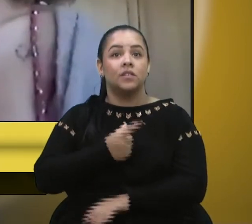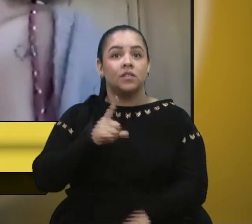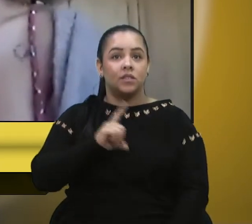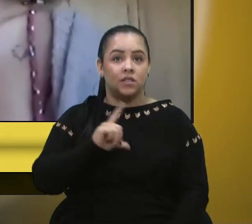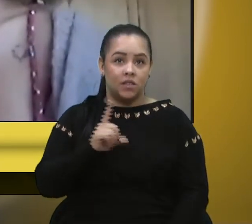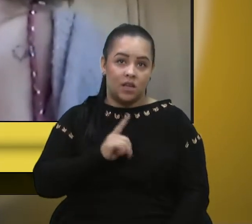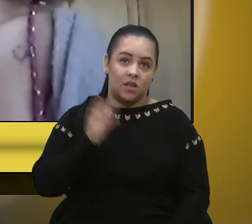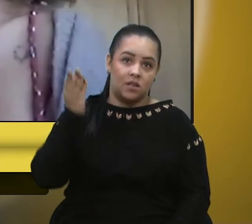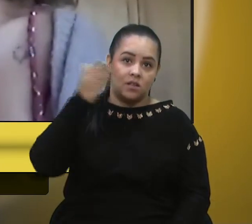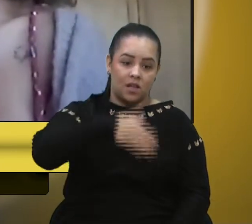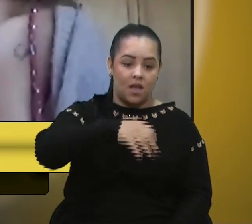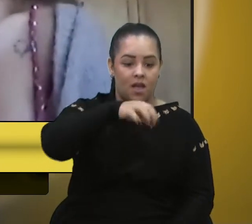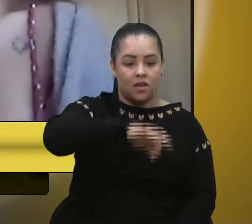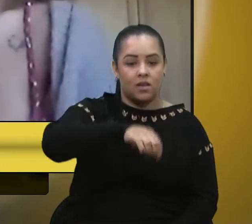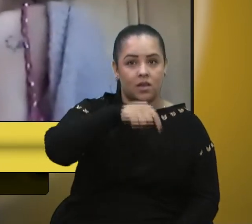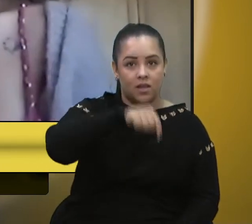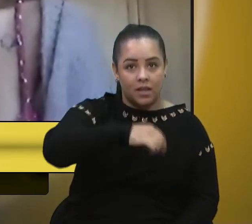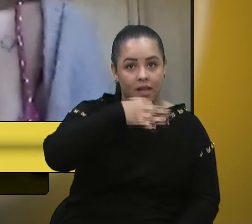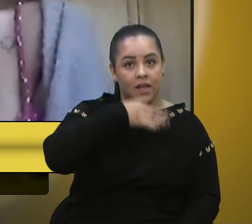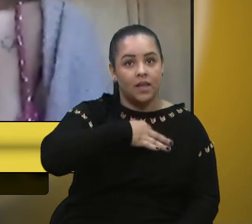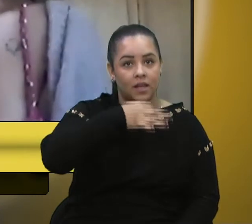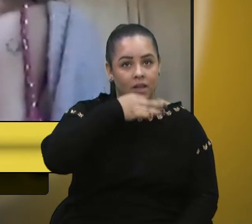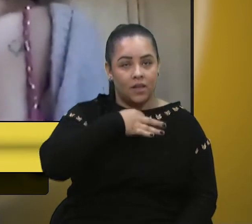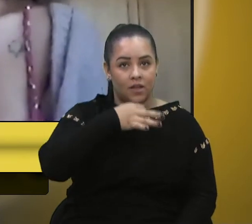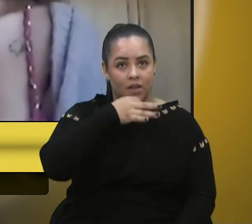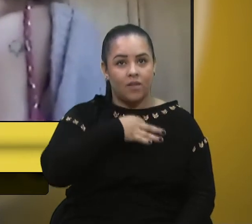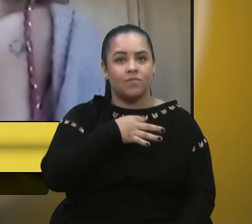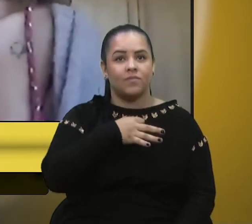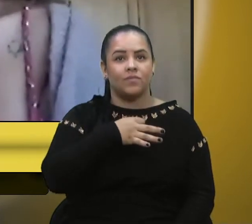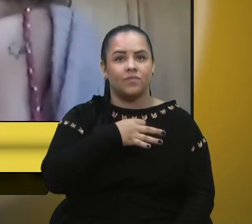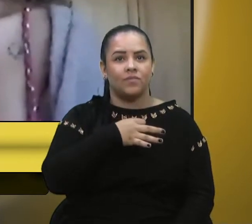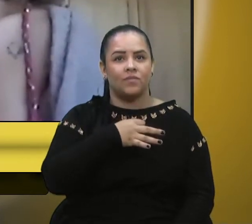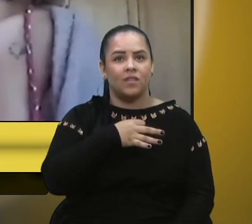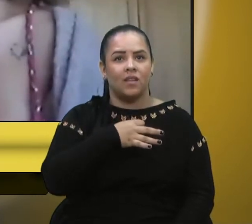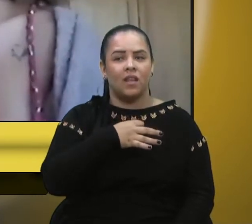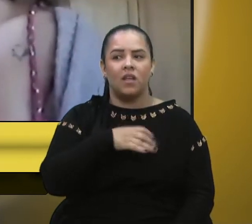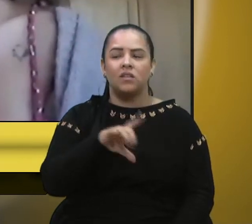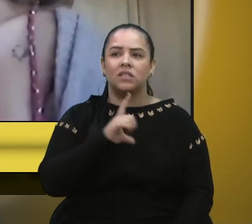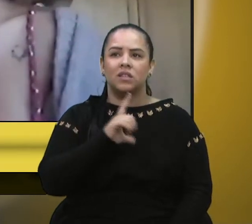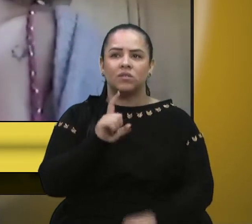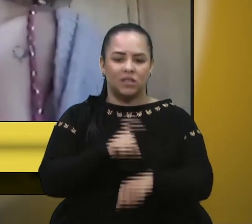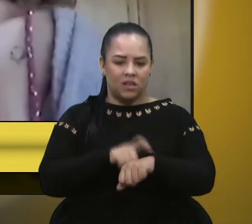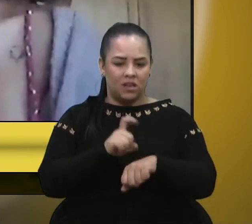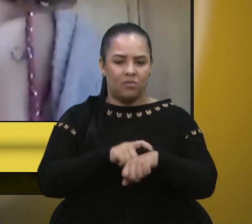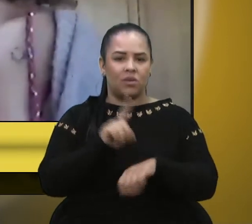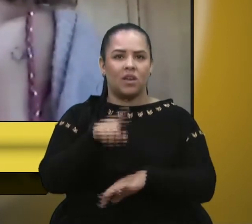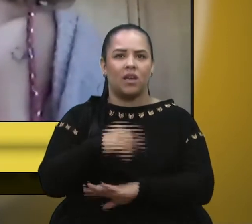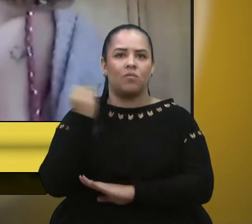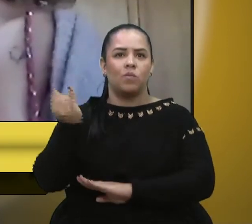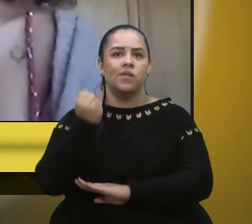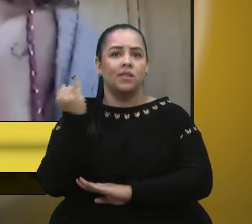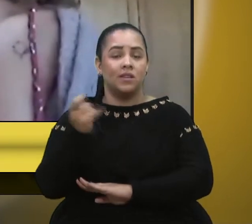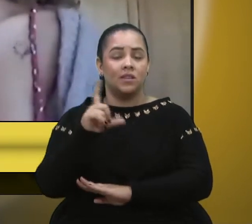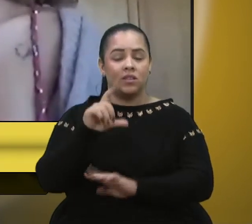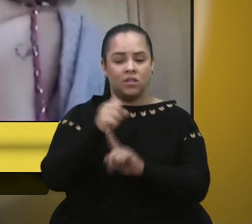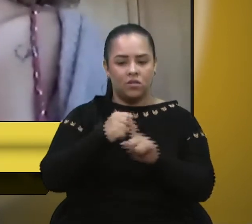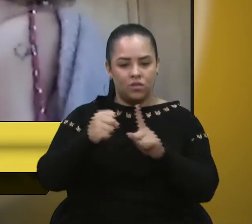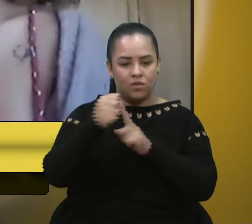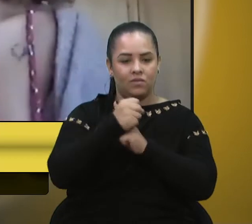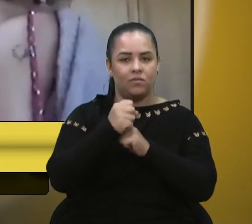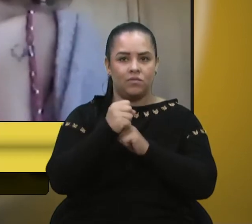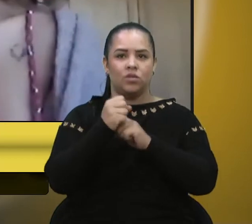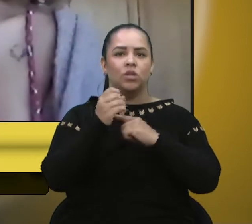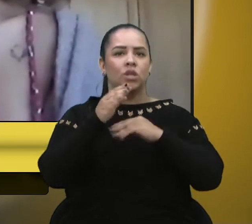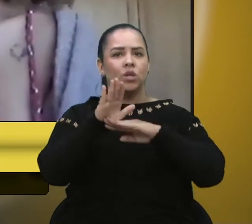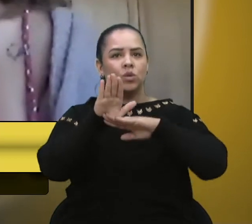a cidade de Caxias do Sul. E é em um momento de tanta importância que a assistência social tem para a gente